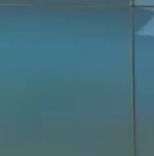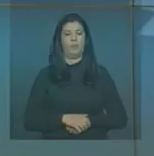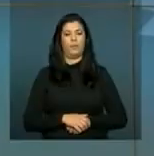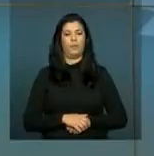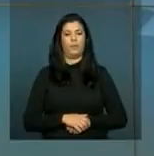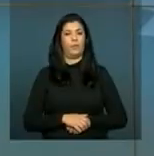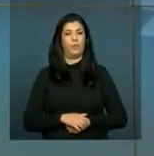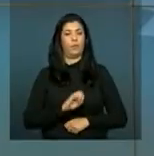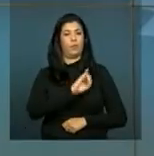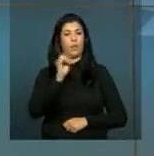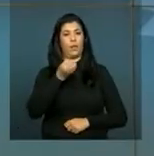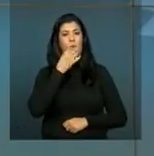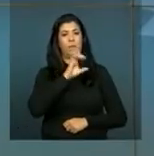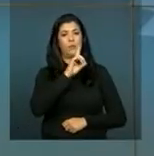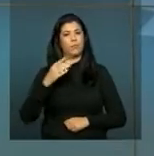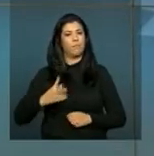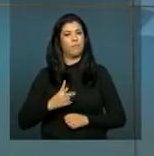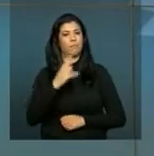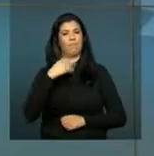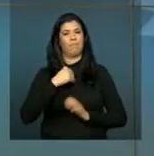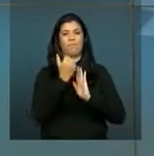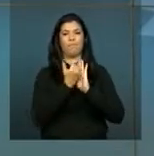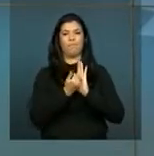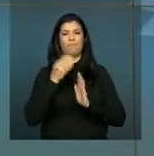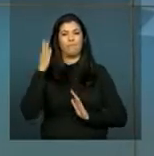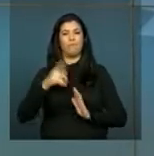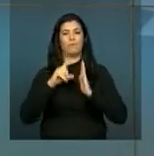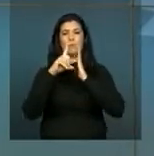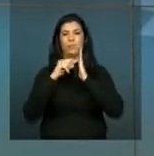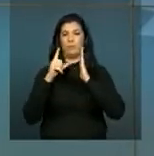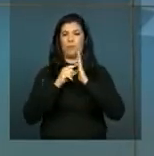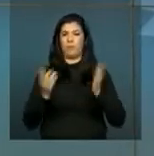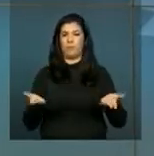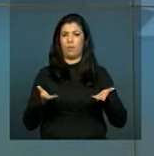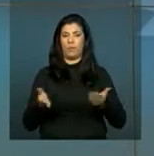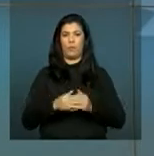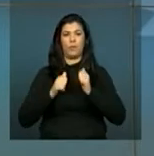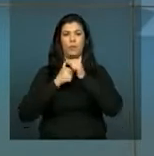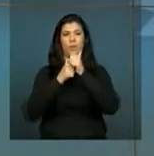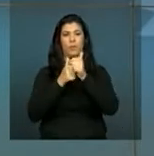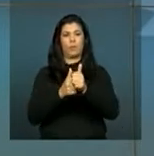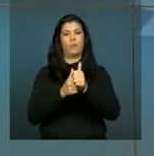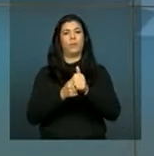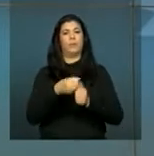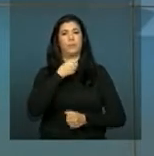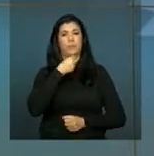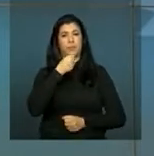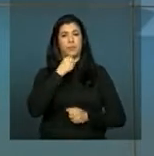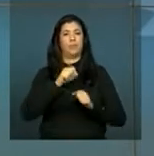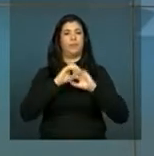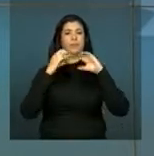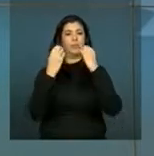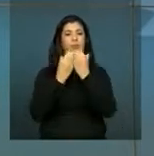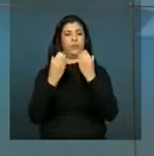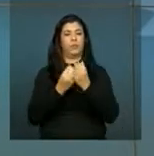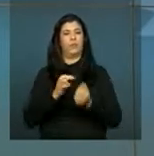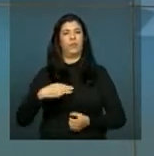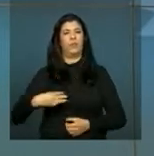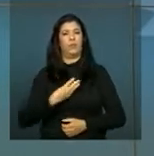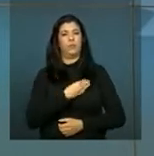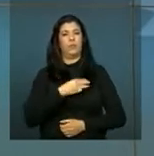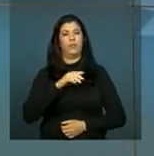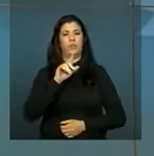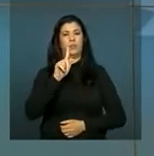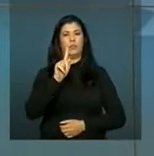Olá bom dia interrompemos a programação para ir ao vivo ao Palácio do Planalto para acompanhar uma entrevista coletiva com o ministro